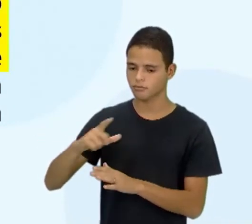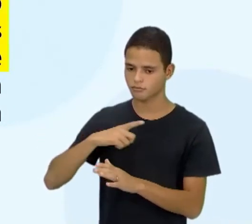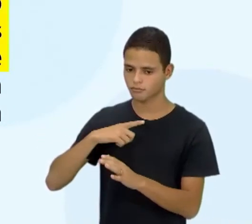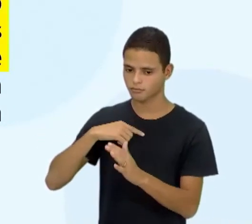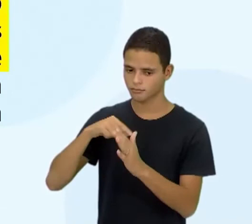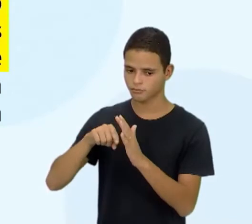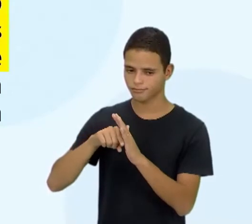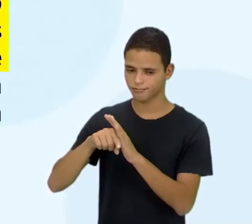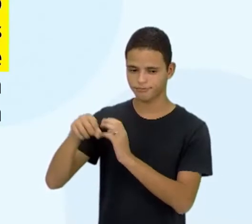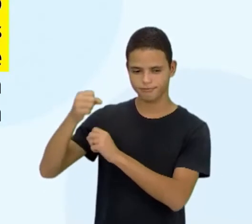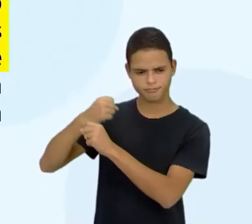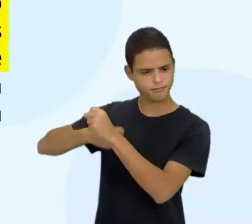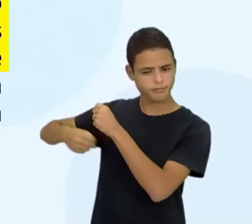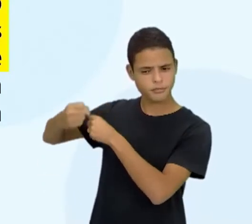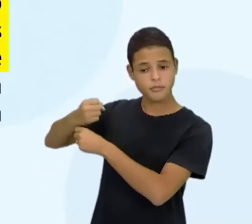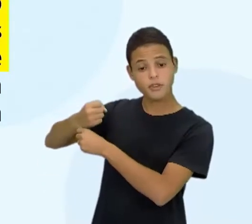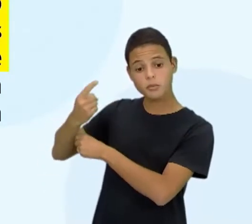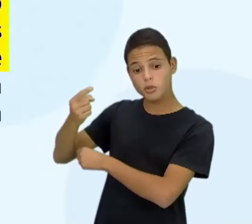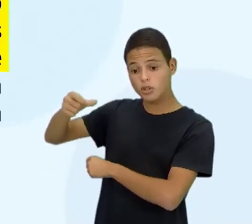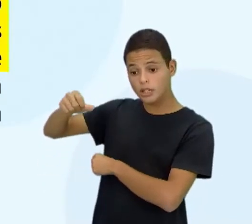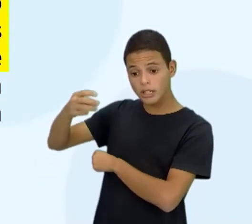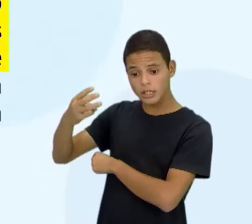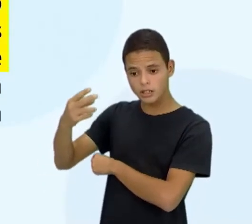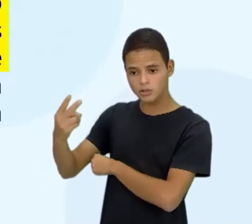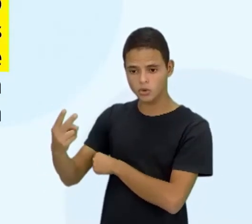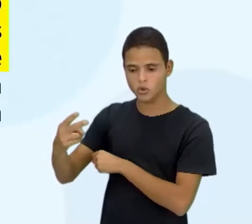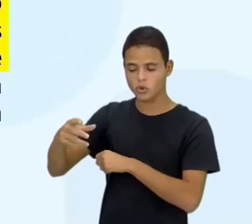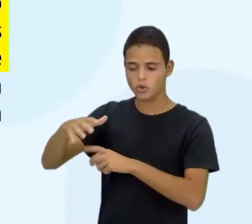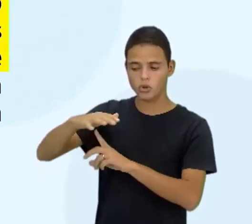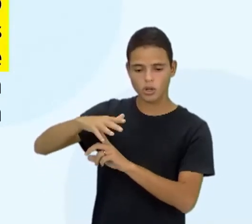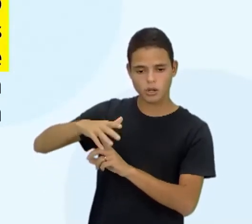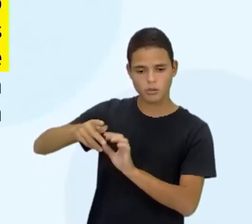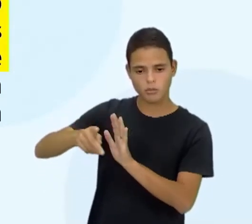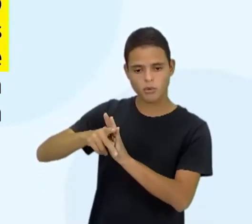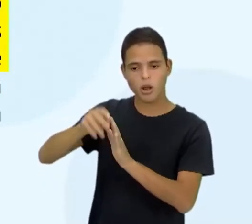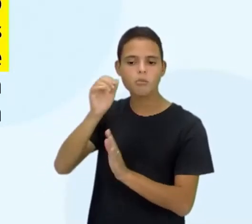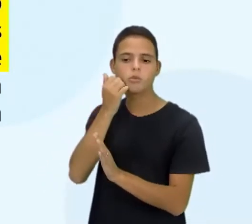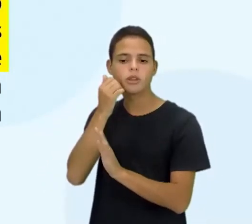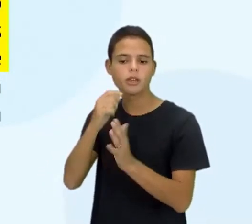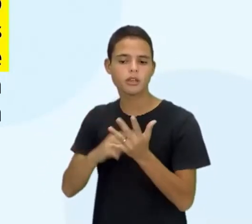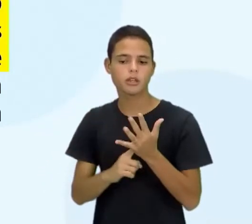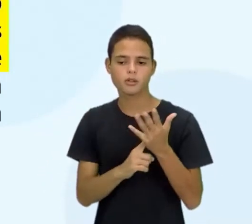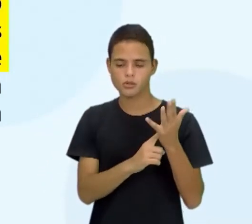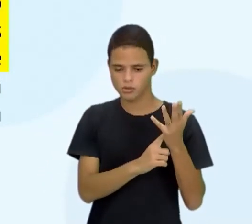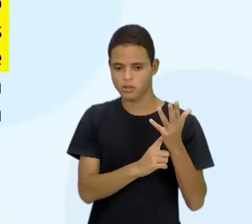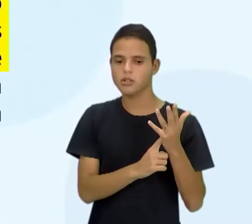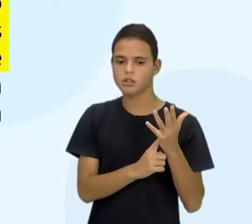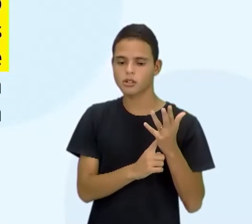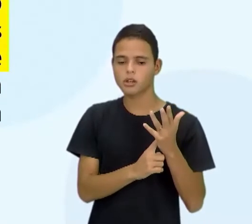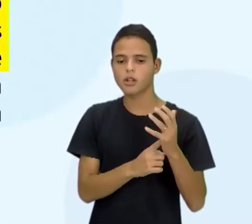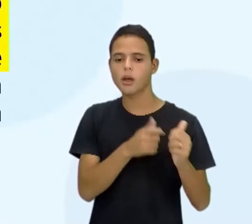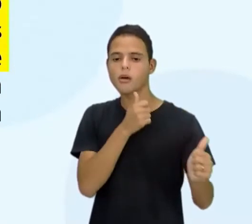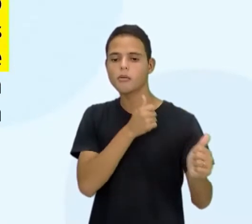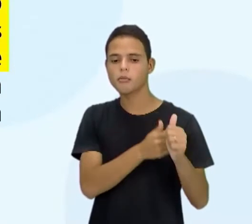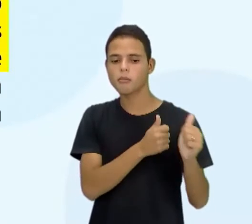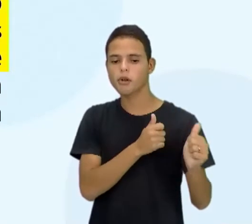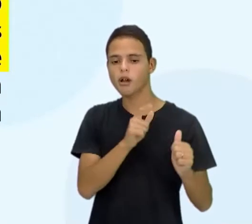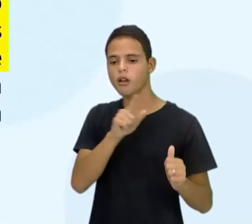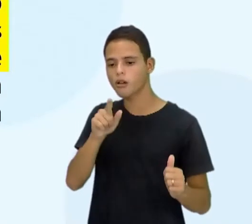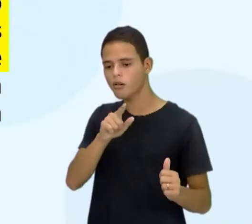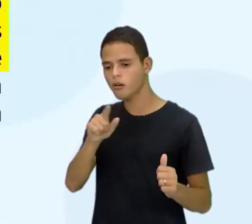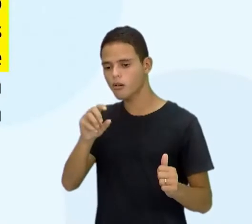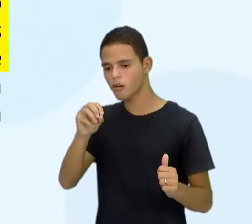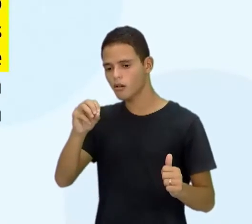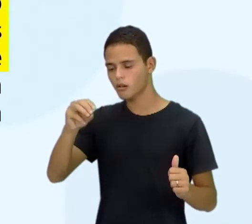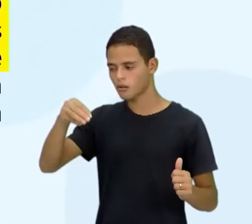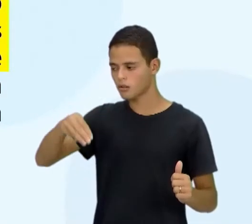desde 1932, no Parque de Ciência e Tecnologia, em frente ao Zoológico de São Paulo,